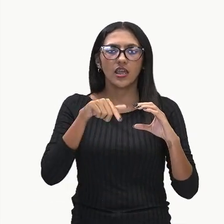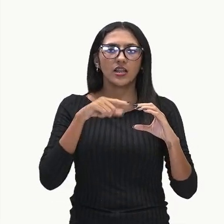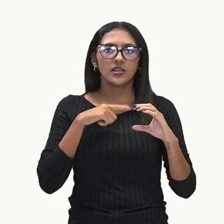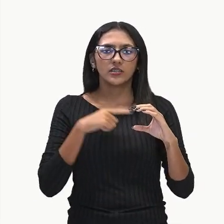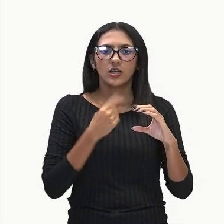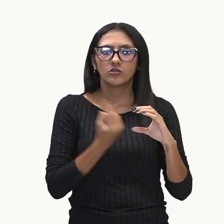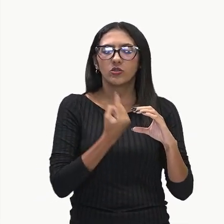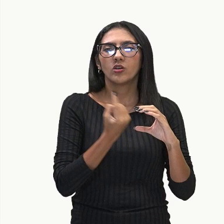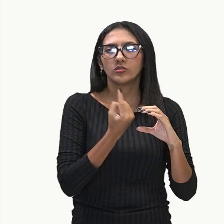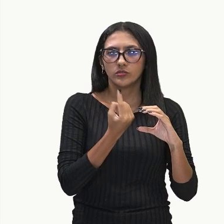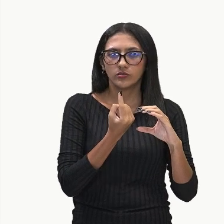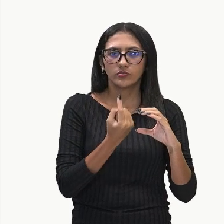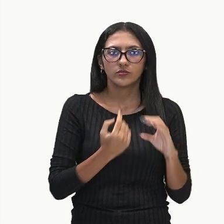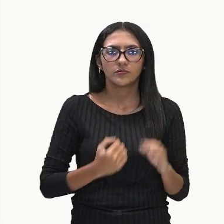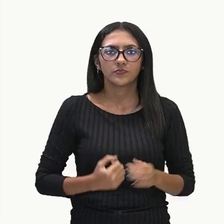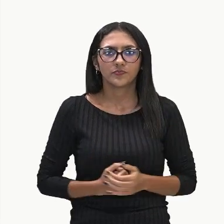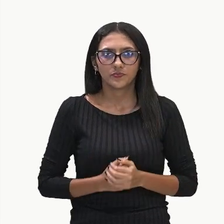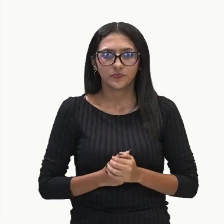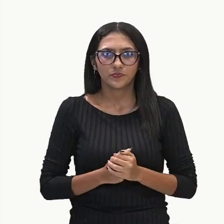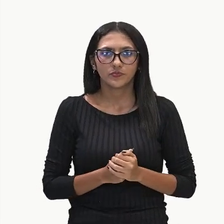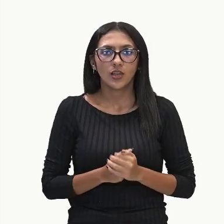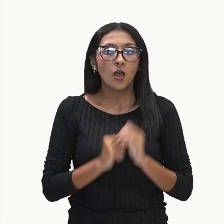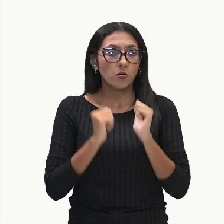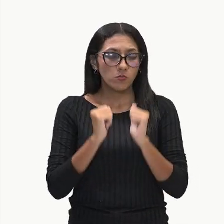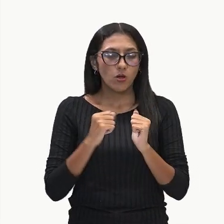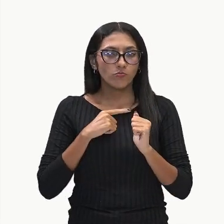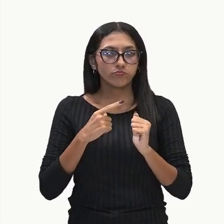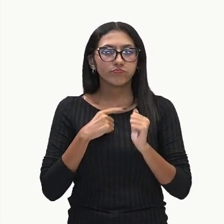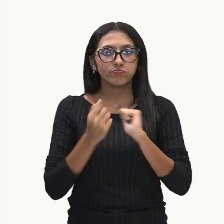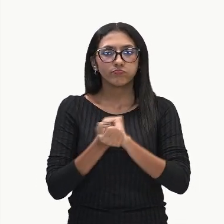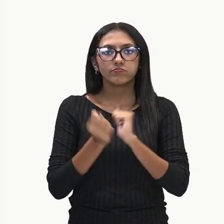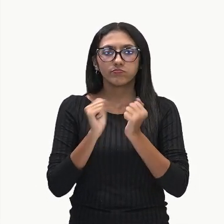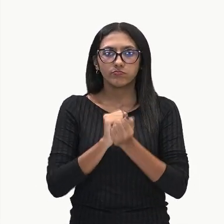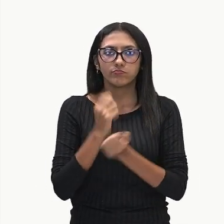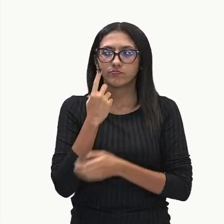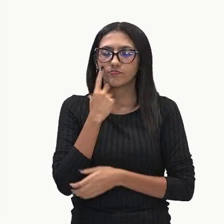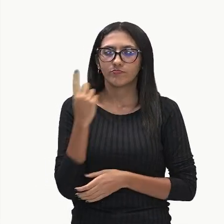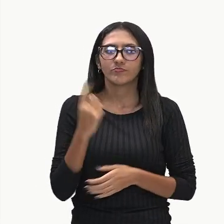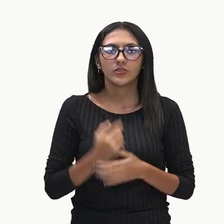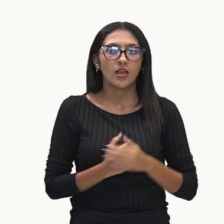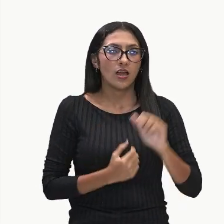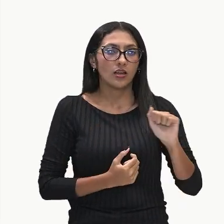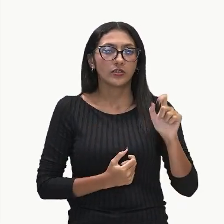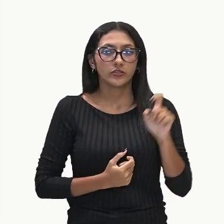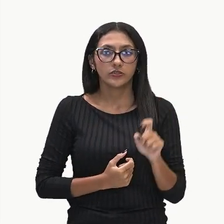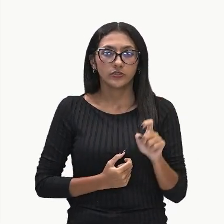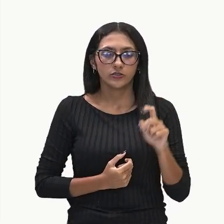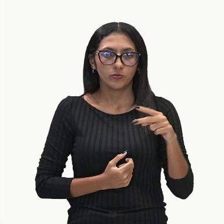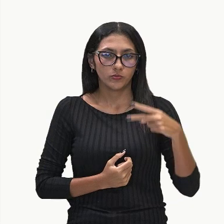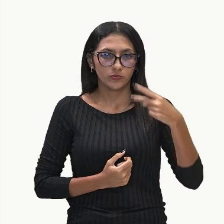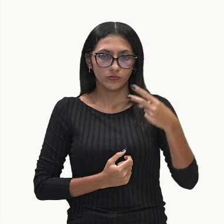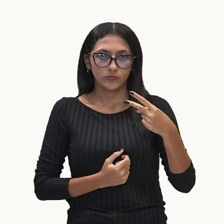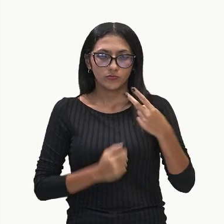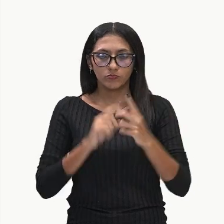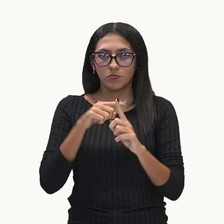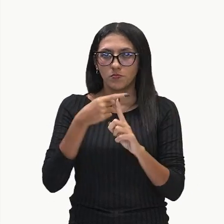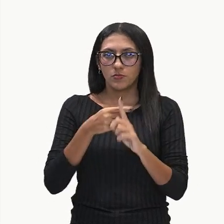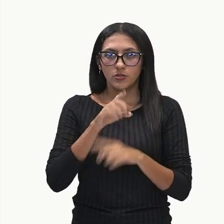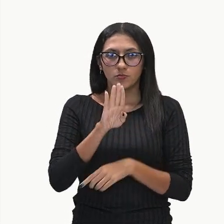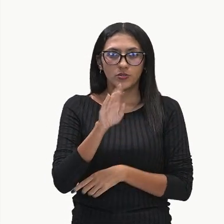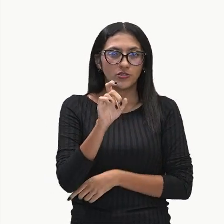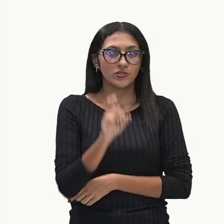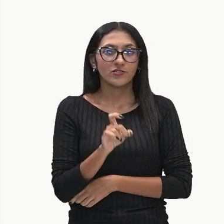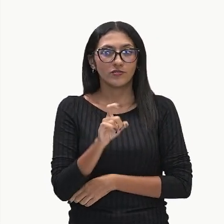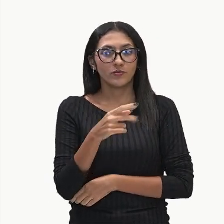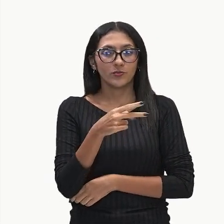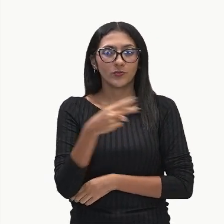zero, quando pode ser escrita na forma ax² mais bx igual a zero.